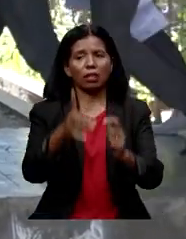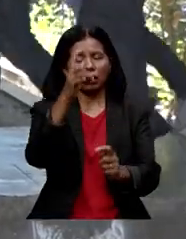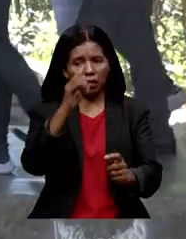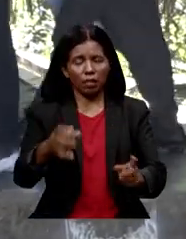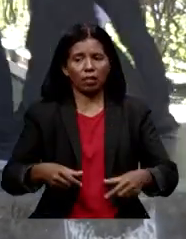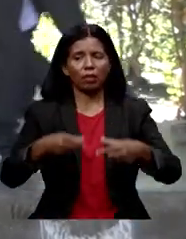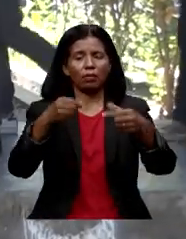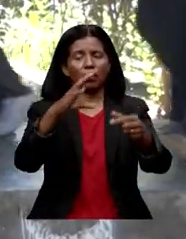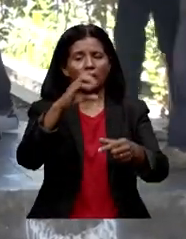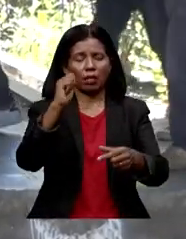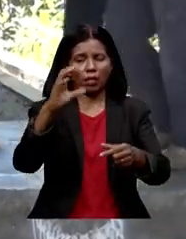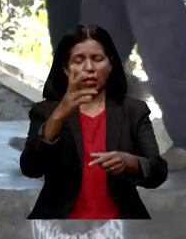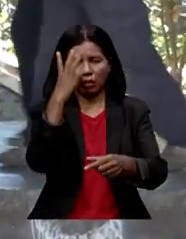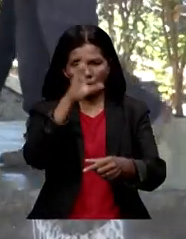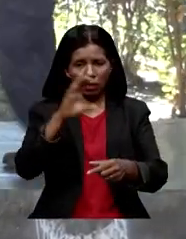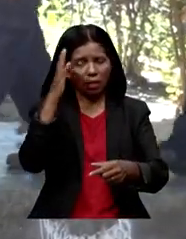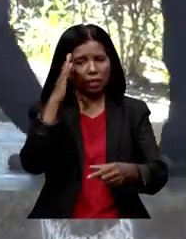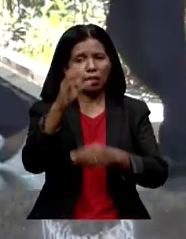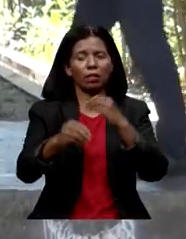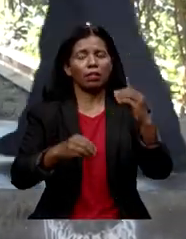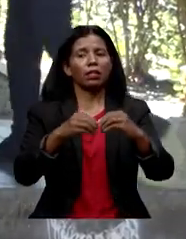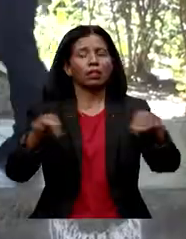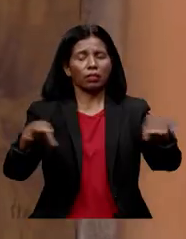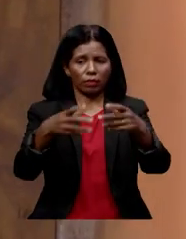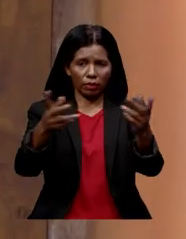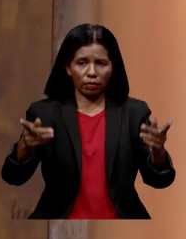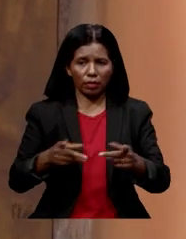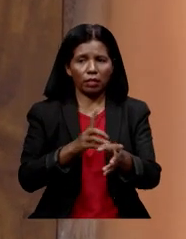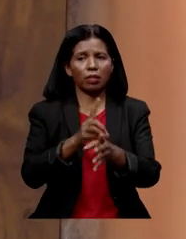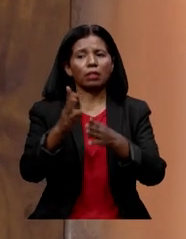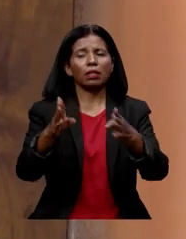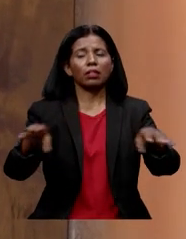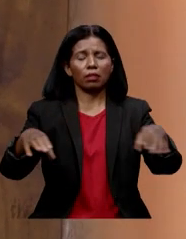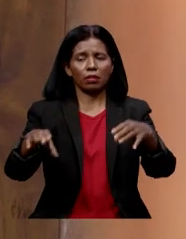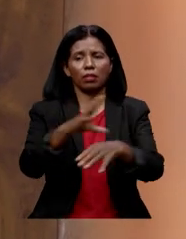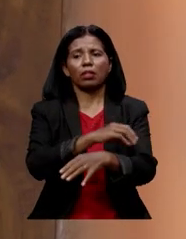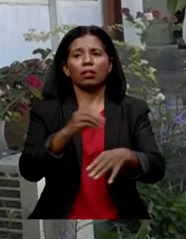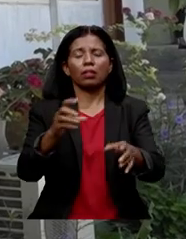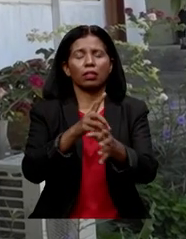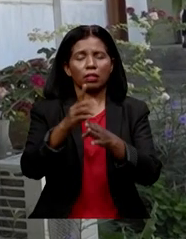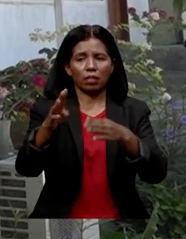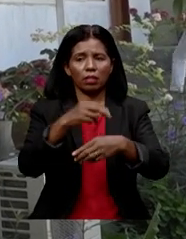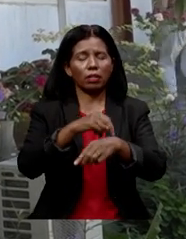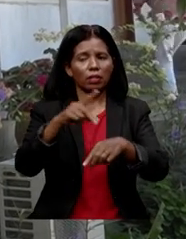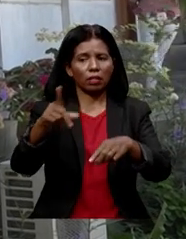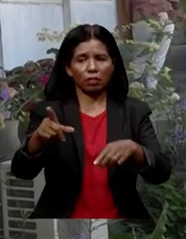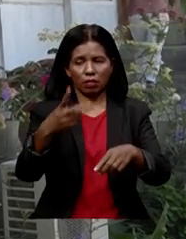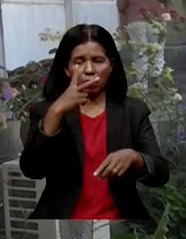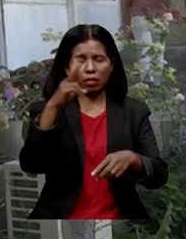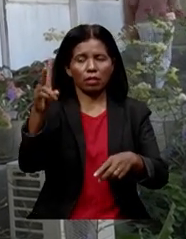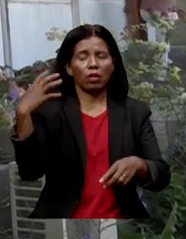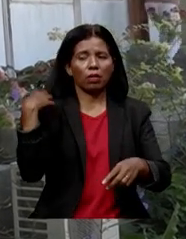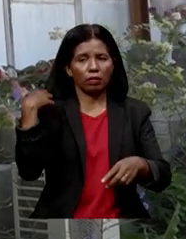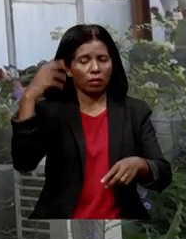ordem bacac ato rala busca no apreensão Baia Serviço Fatin, Diretor-Geral Serviço Corporativo, Direção Nacional Aprovisionamento e